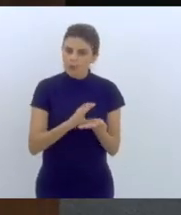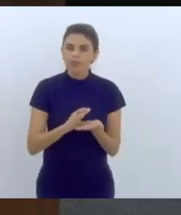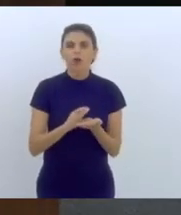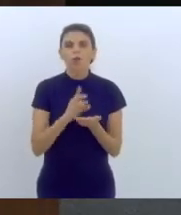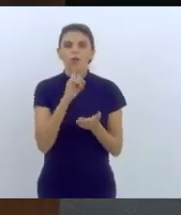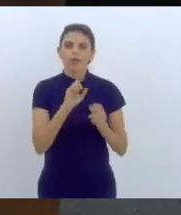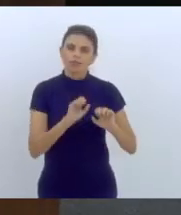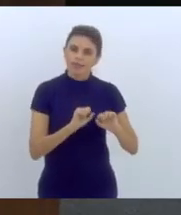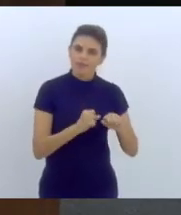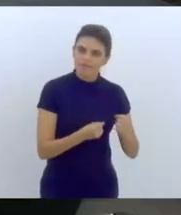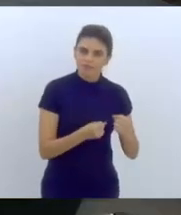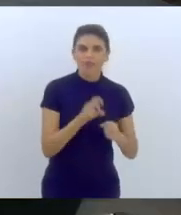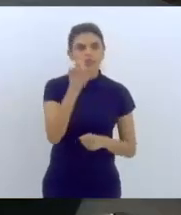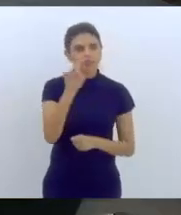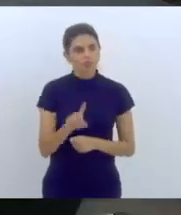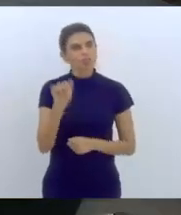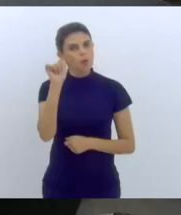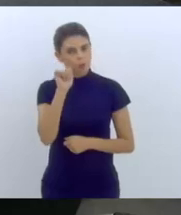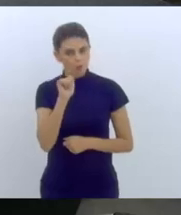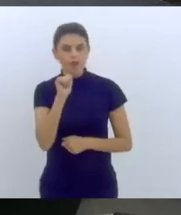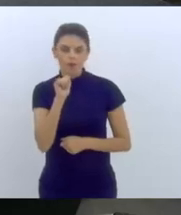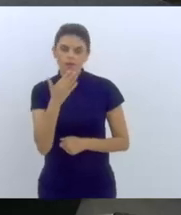Mulher é favorável.